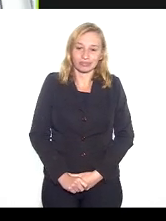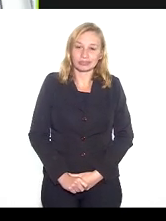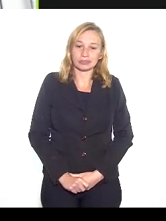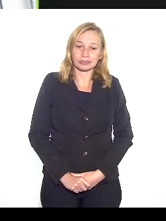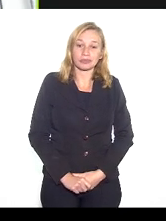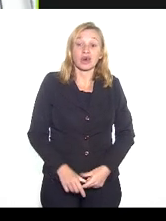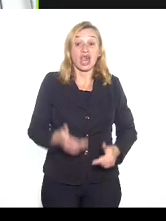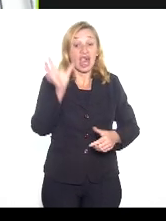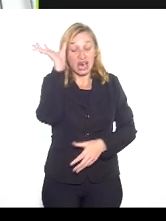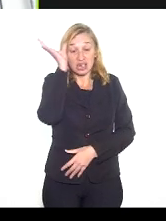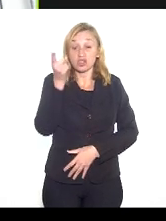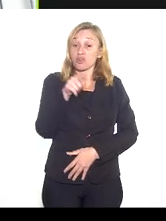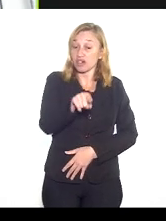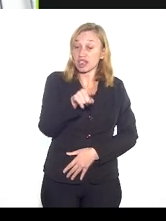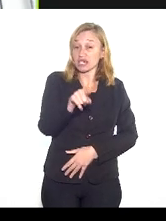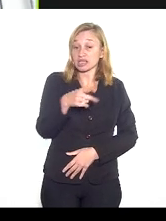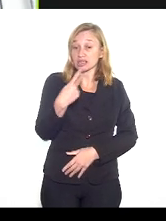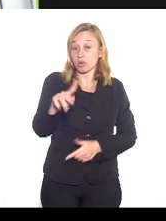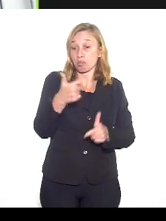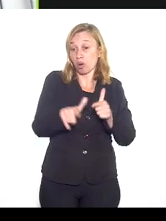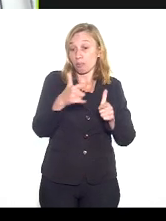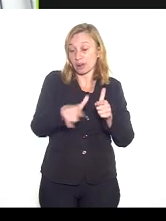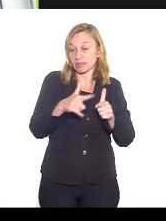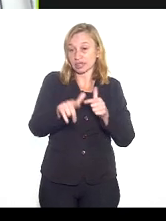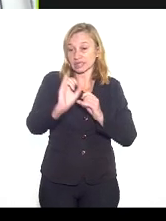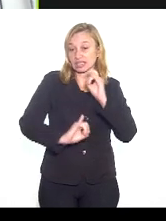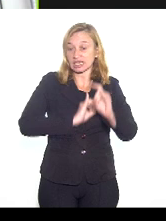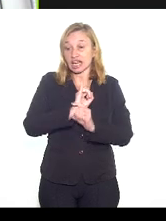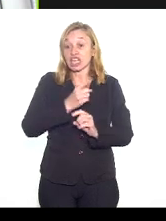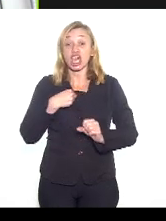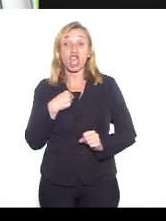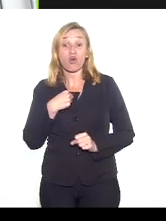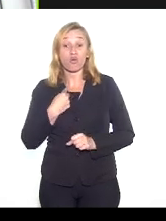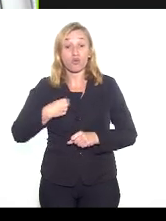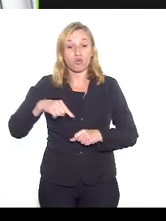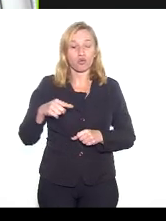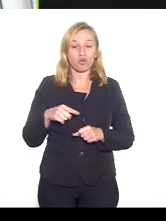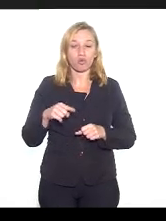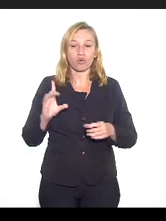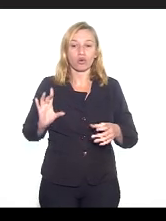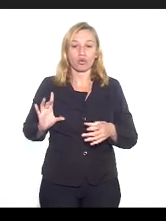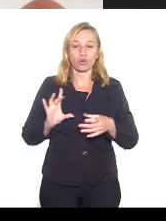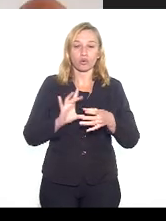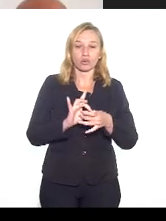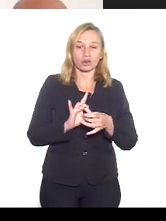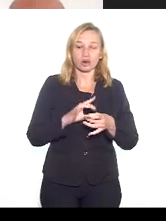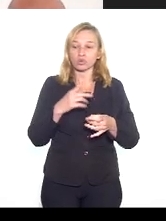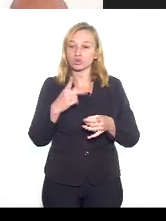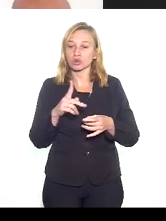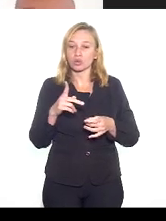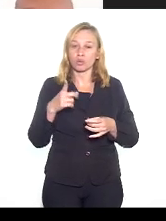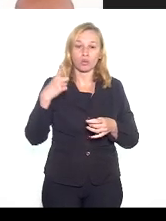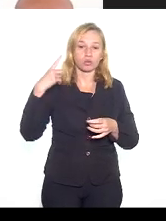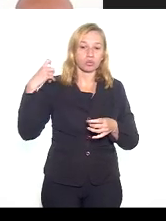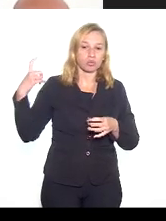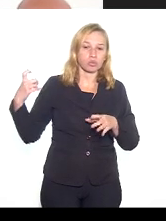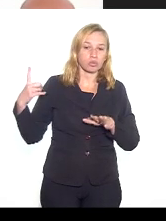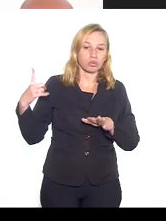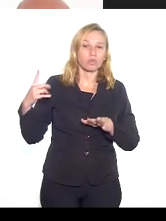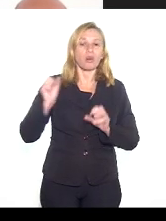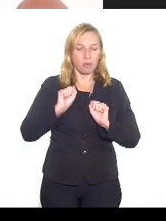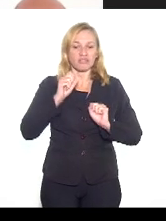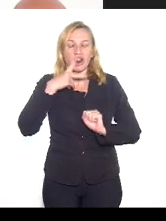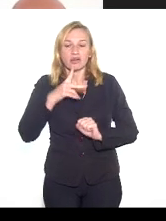Tenta resolver aí teu problema de conexão, que eu vou agora estar conectando o seu áudio. Esperar mais. Pode